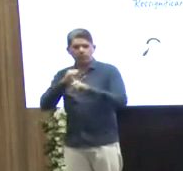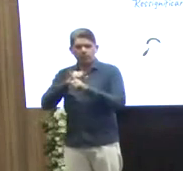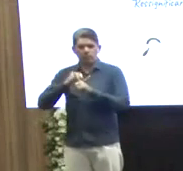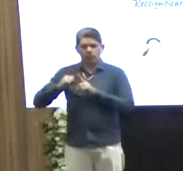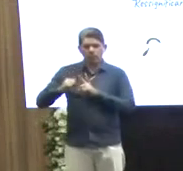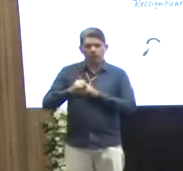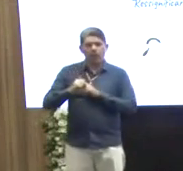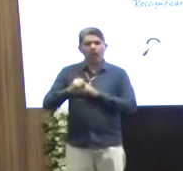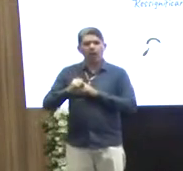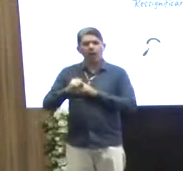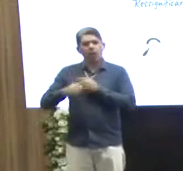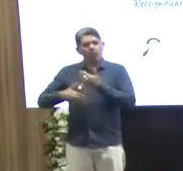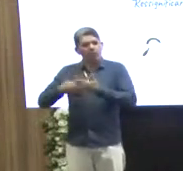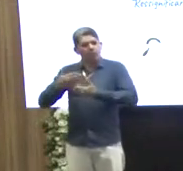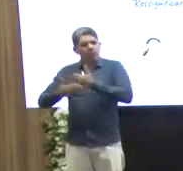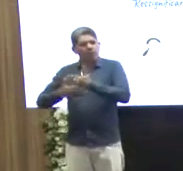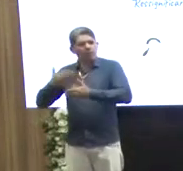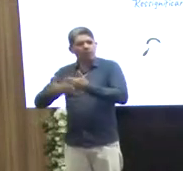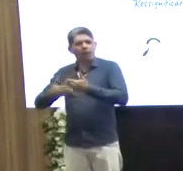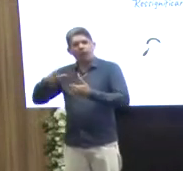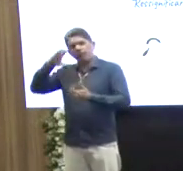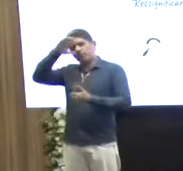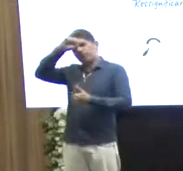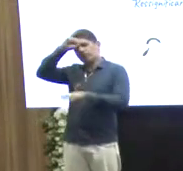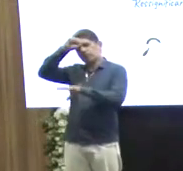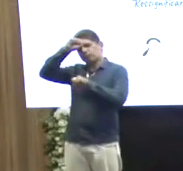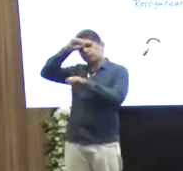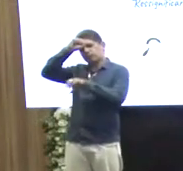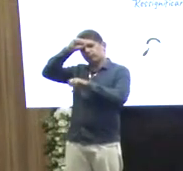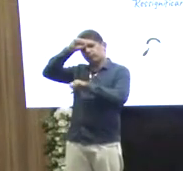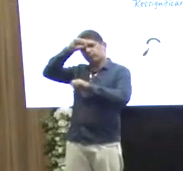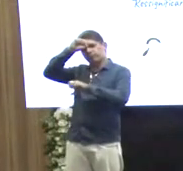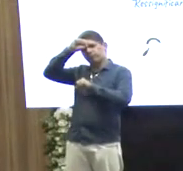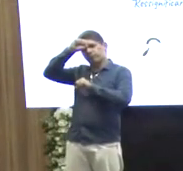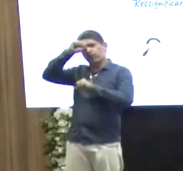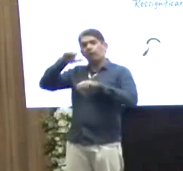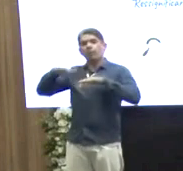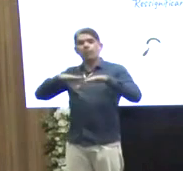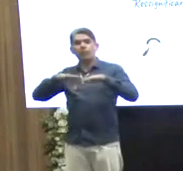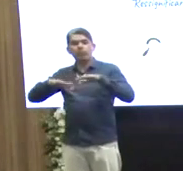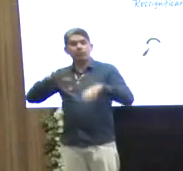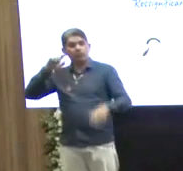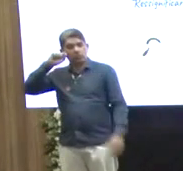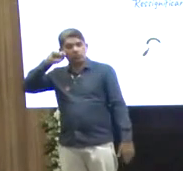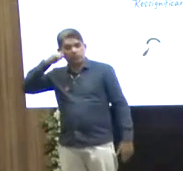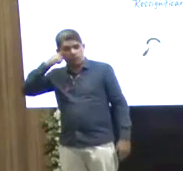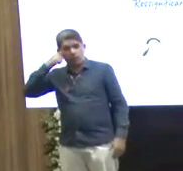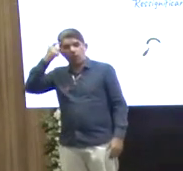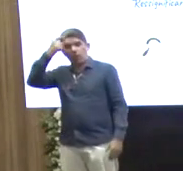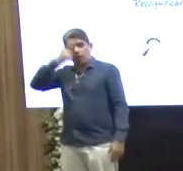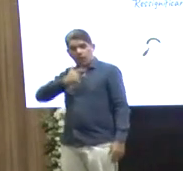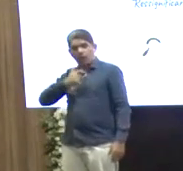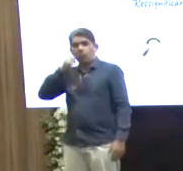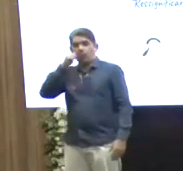nessa experiência que eu, Nilma, e aí vem a questão da construção da diferença, a construção da